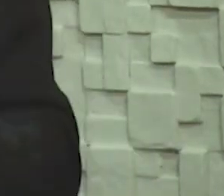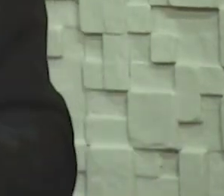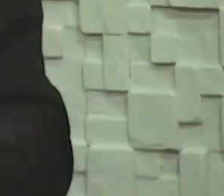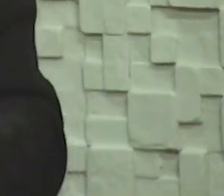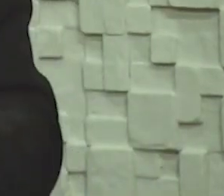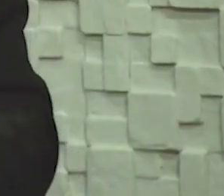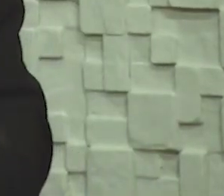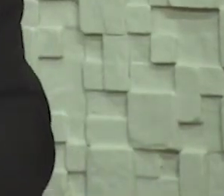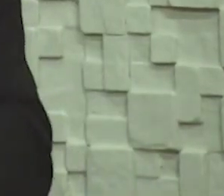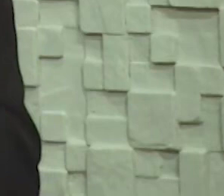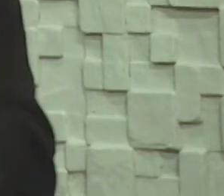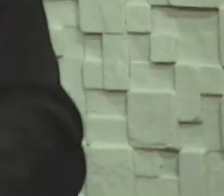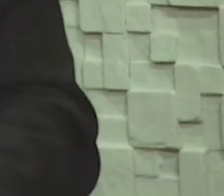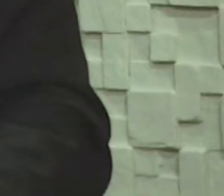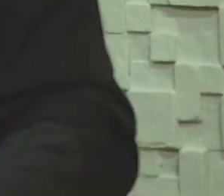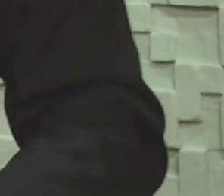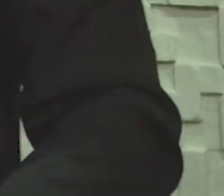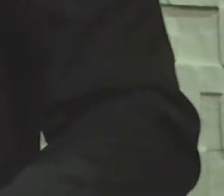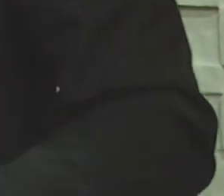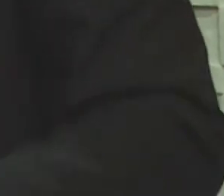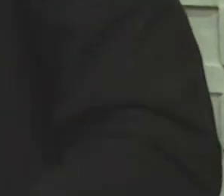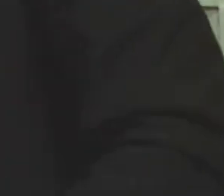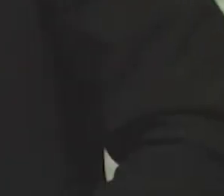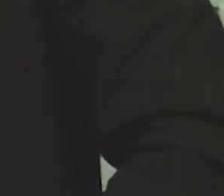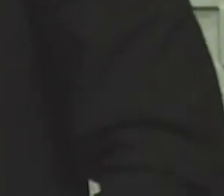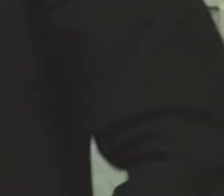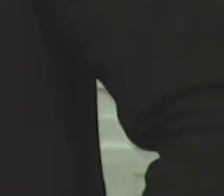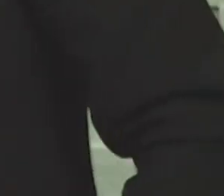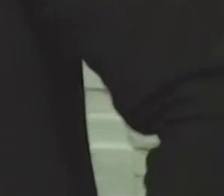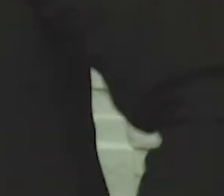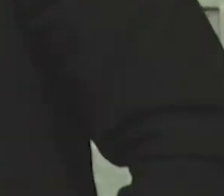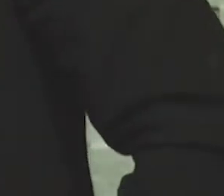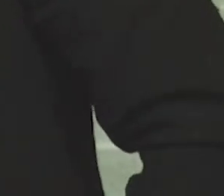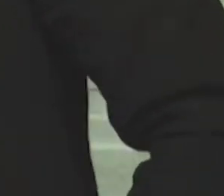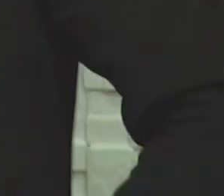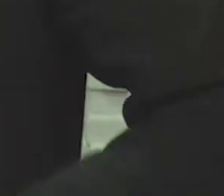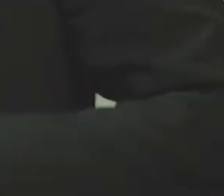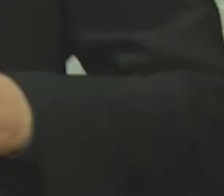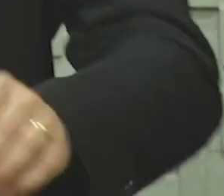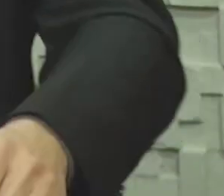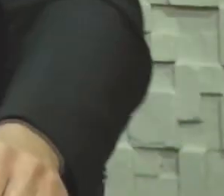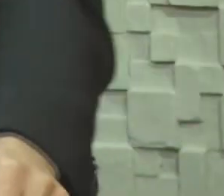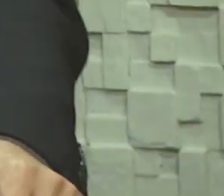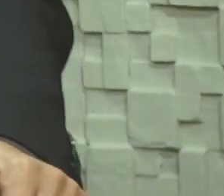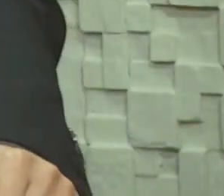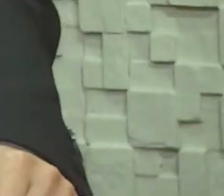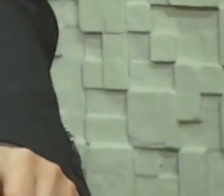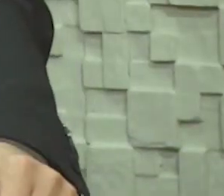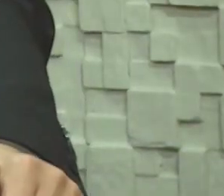primeira da rua do vereador lá confesso já tinha feito o pedido fizeram um tapa buraco muito